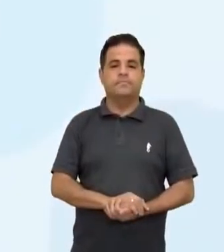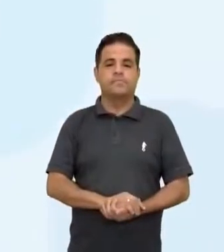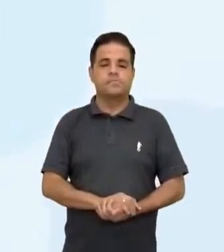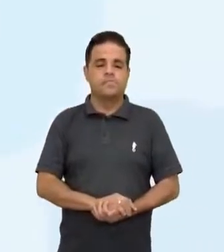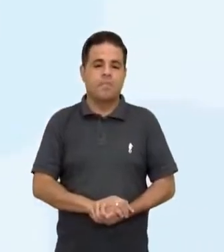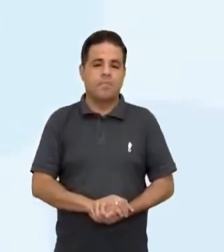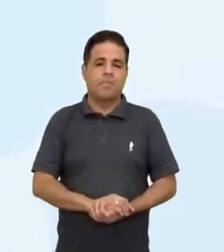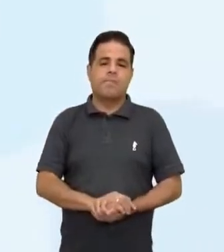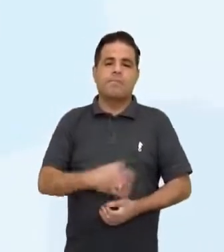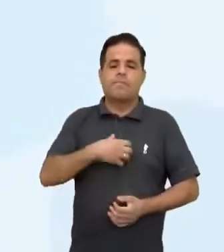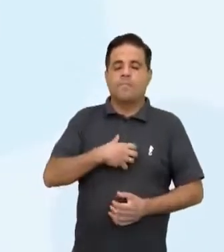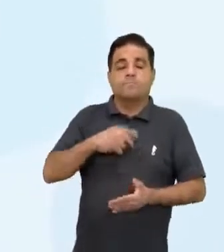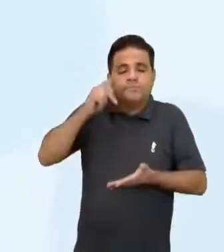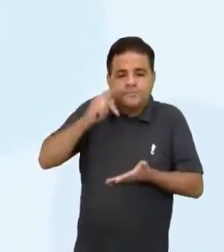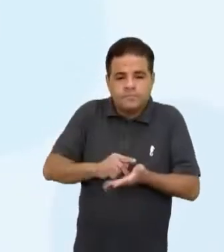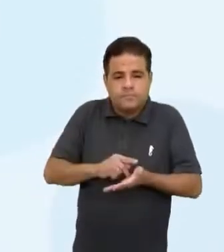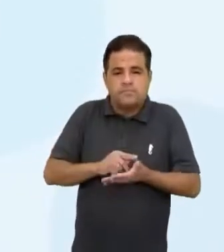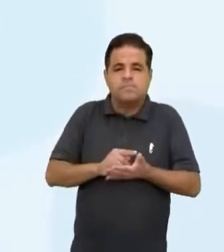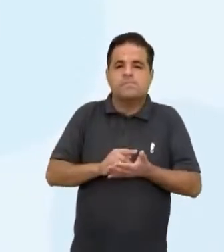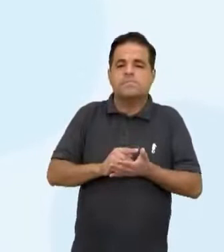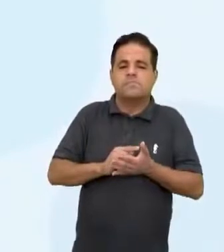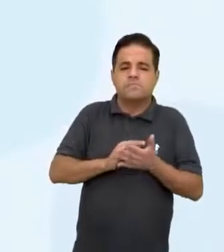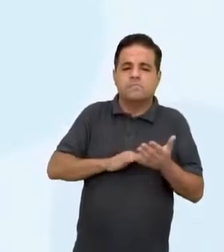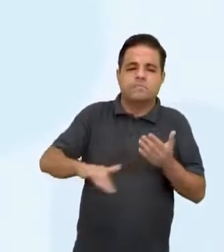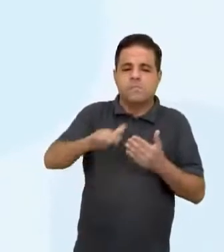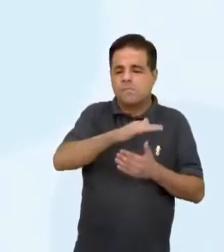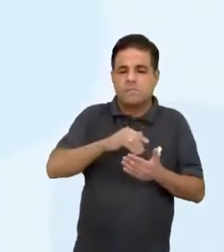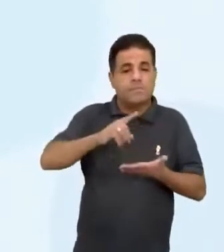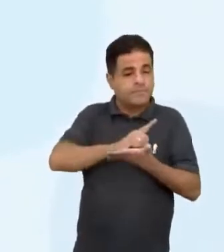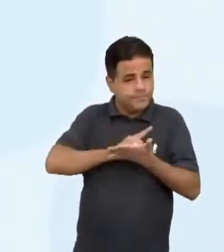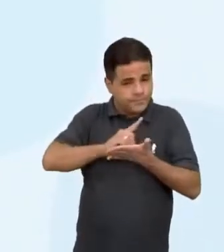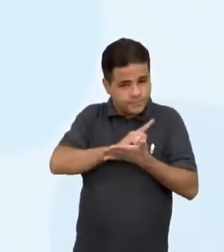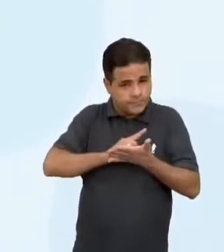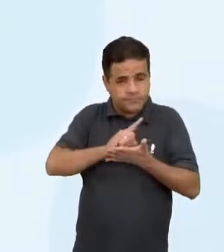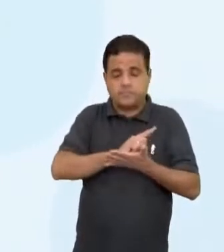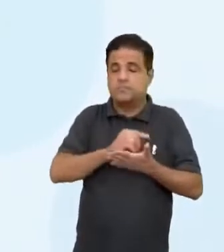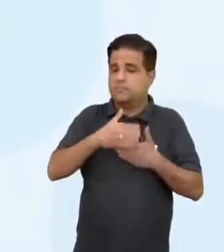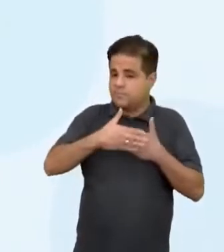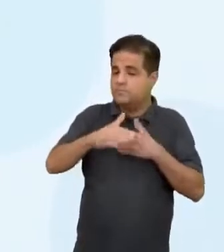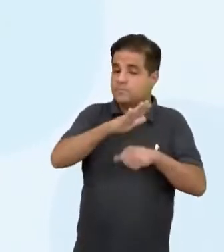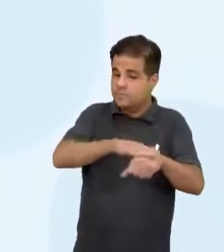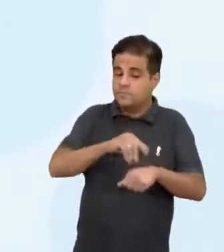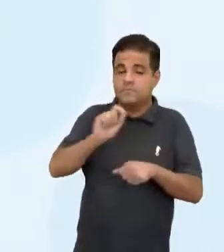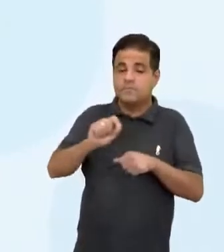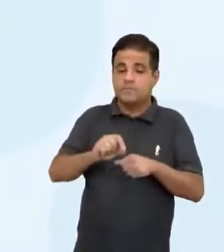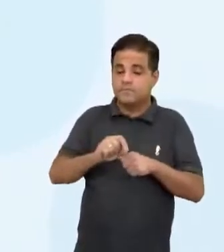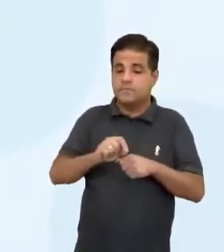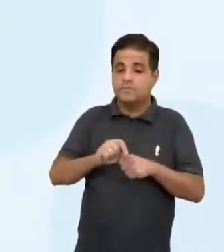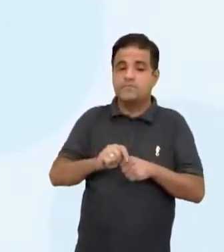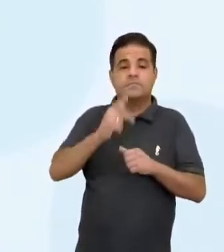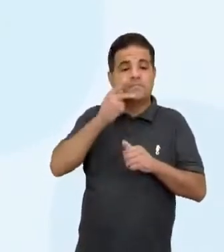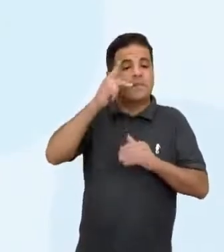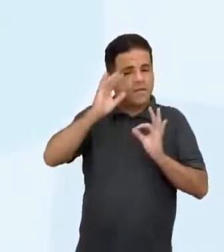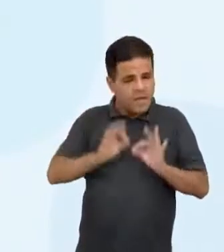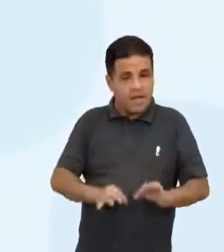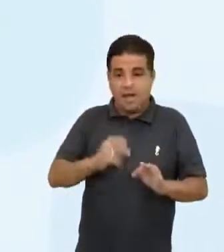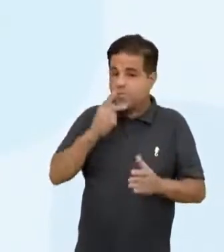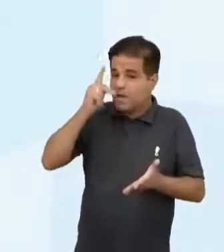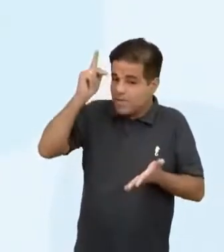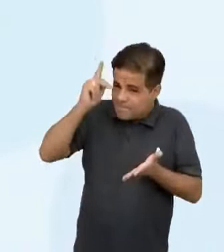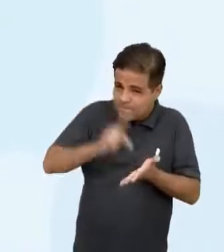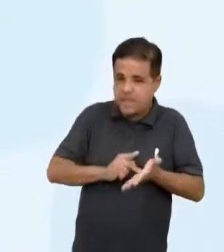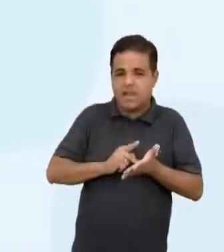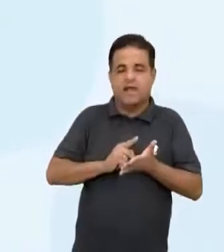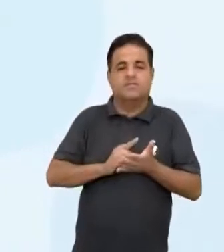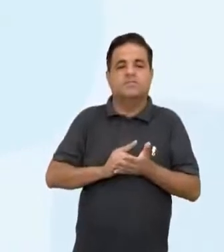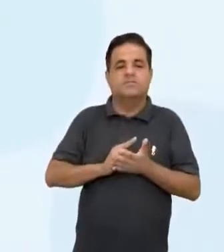Então o sentido literal, aquele convencional dos dicionários, que costumamos chamar de ao pé da letra,